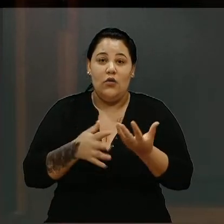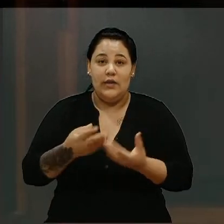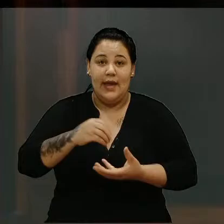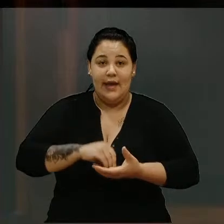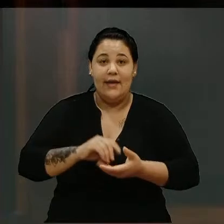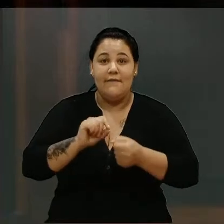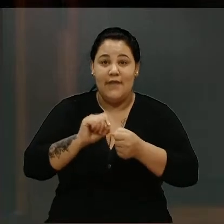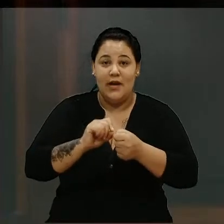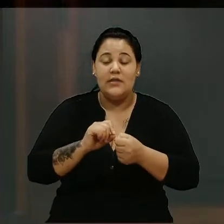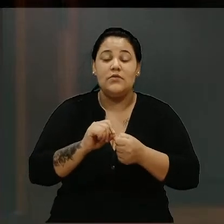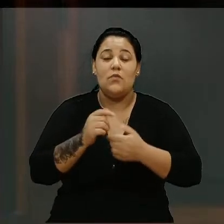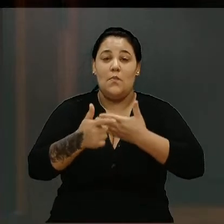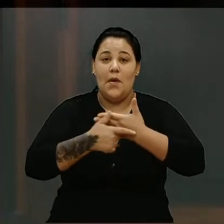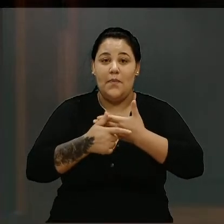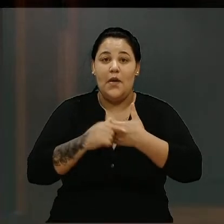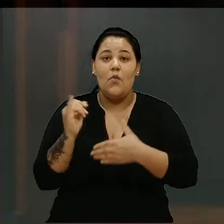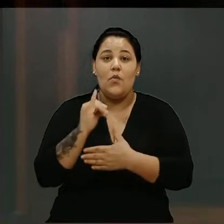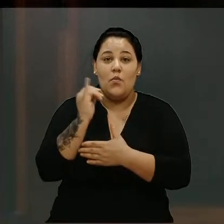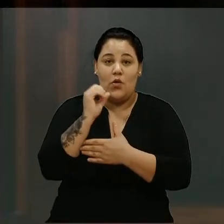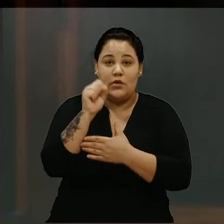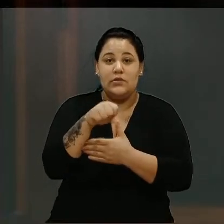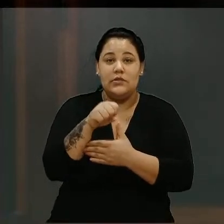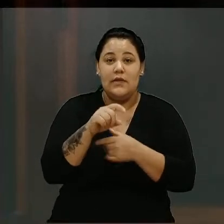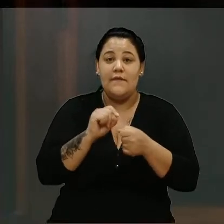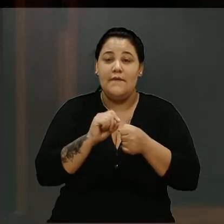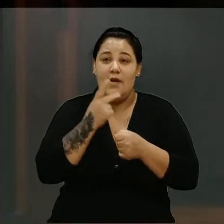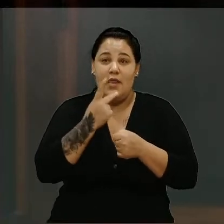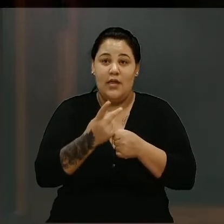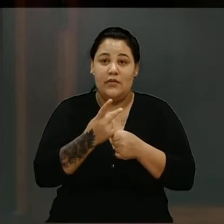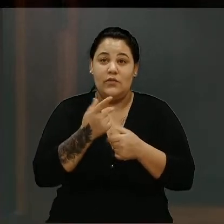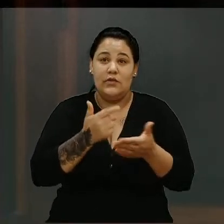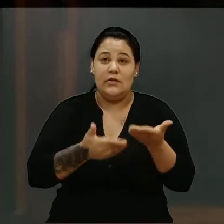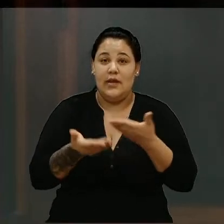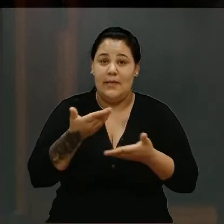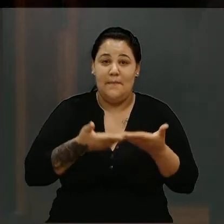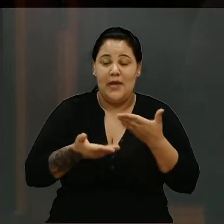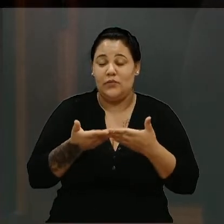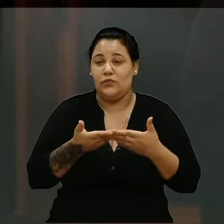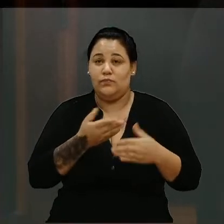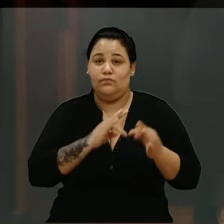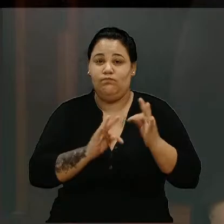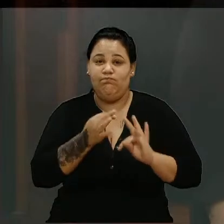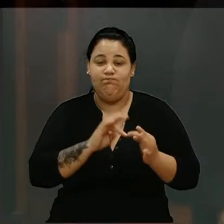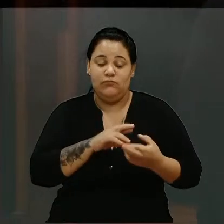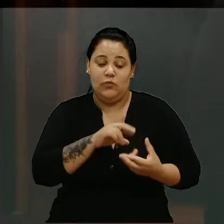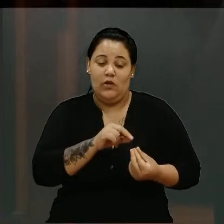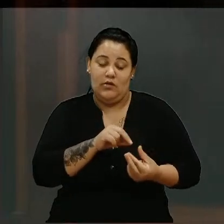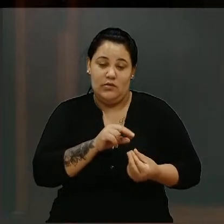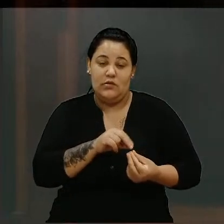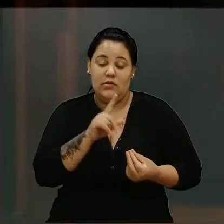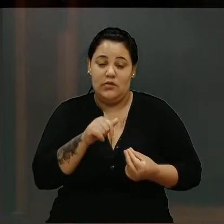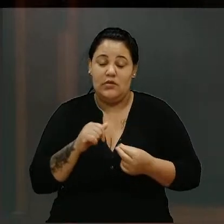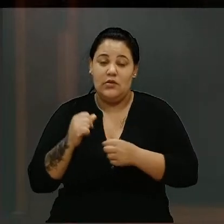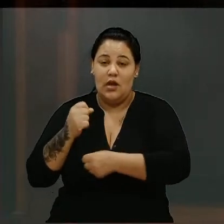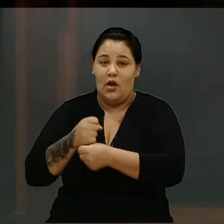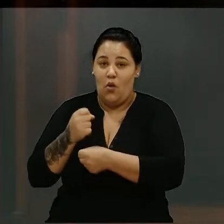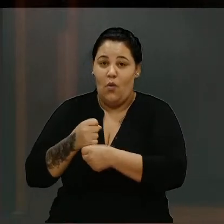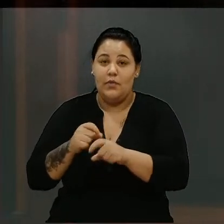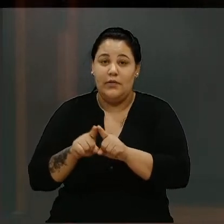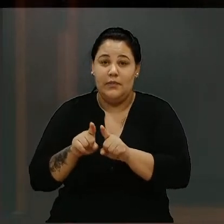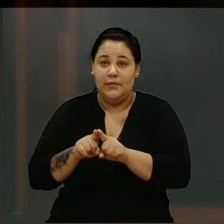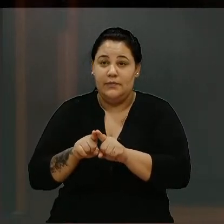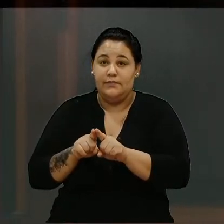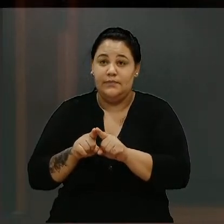respeito ao tratamento dos resíduos, quanto na questão das obras, né? Mas, estudando um pouco mais sobre a Codeca, compreendendo um pouco mais